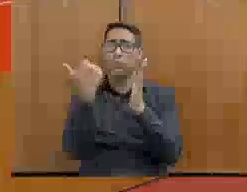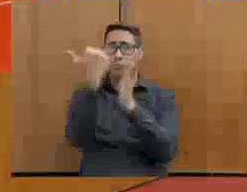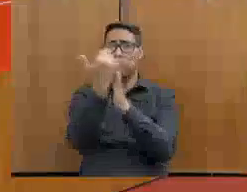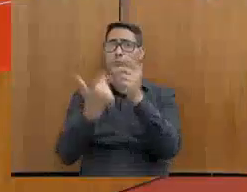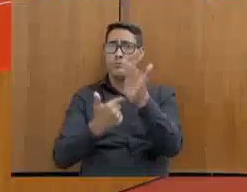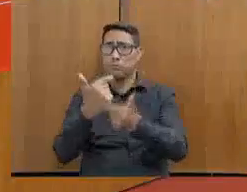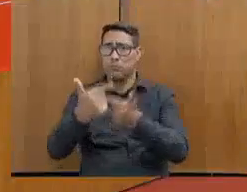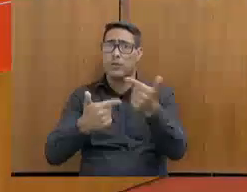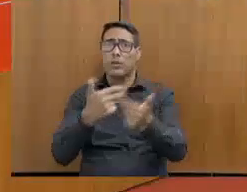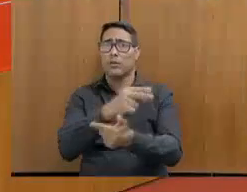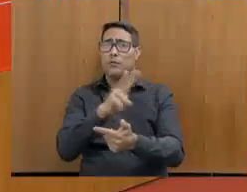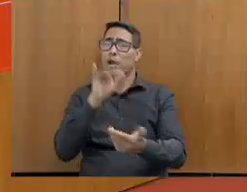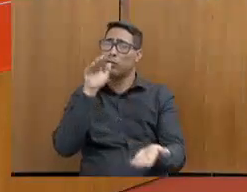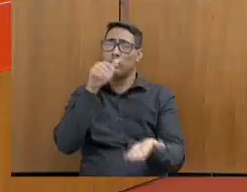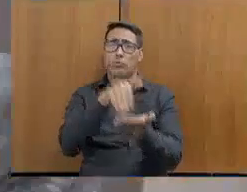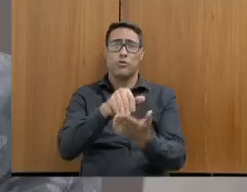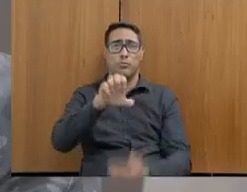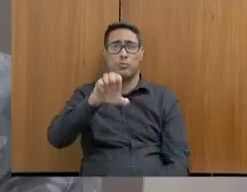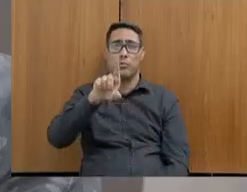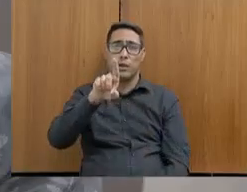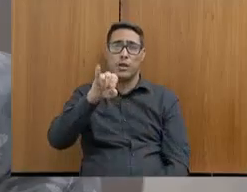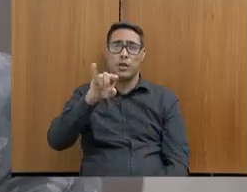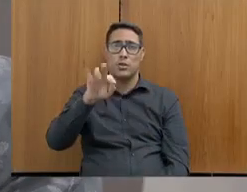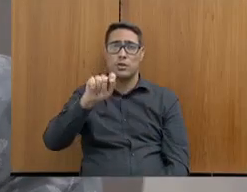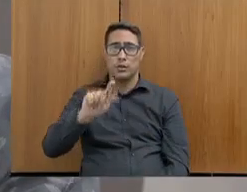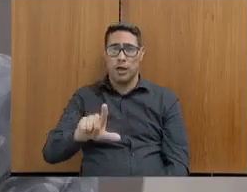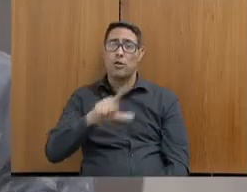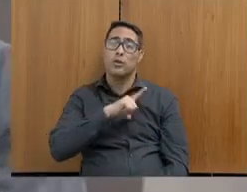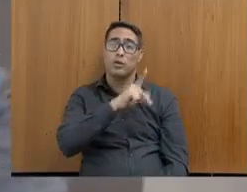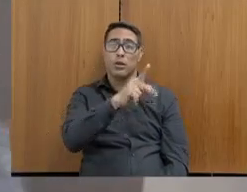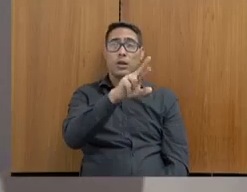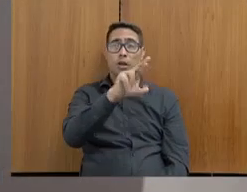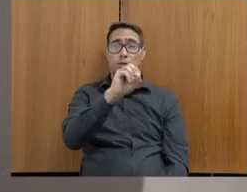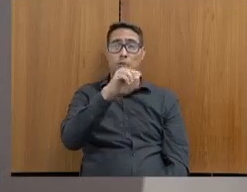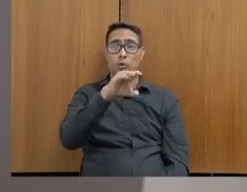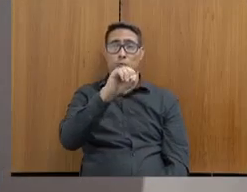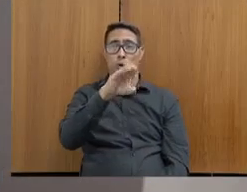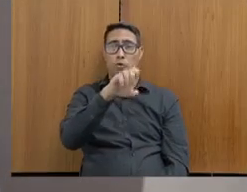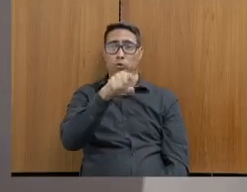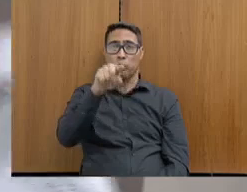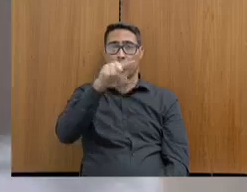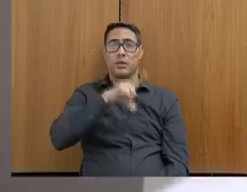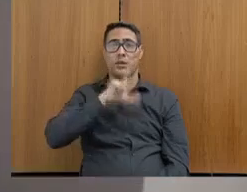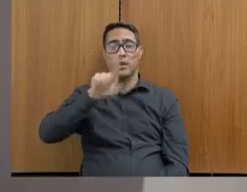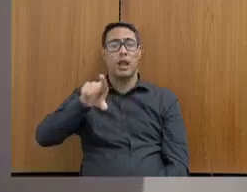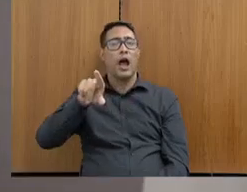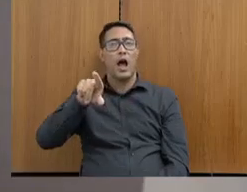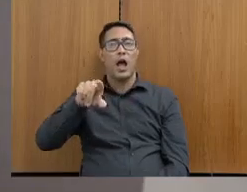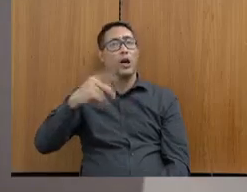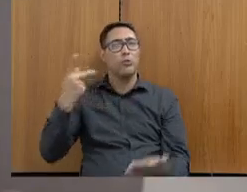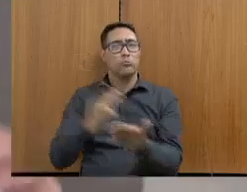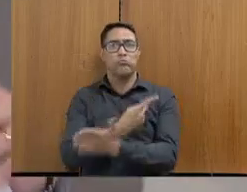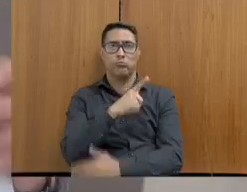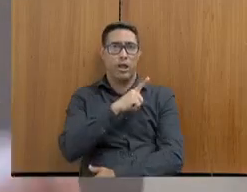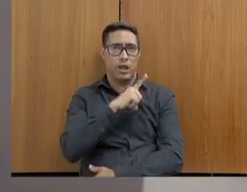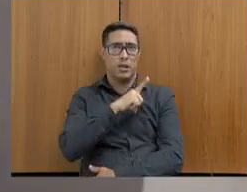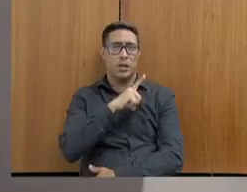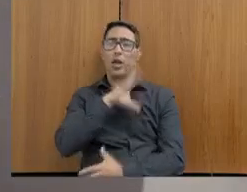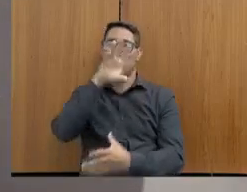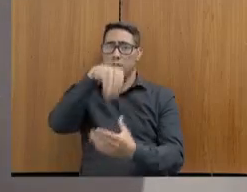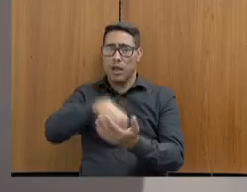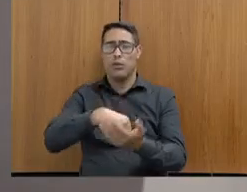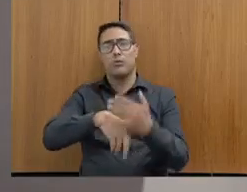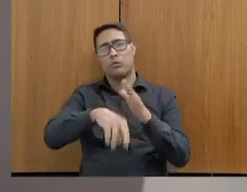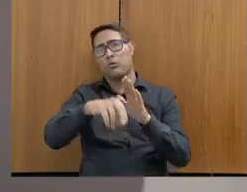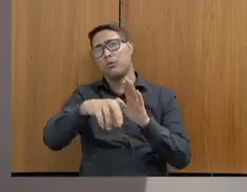promoção do último edital Então as promoções elas estão em dia tá então nós estamos só não é mesmo nos tramites regulares para